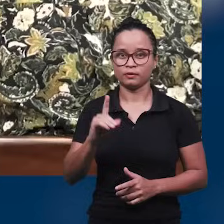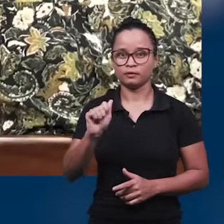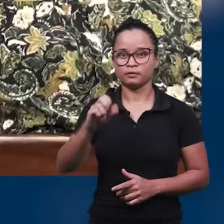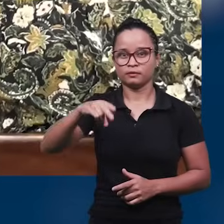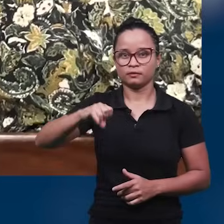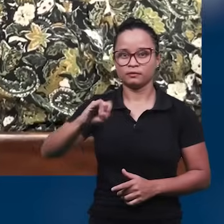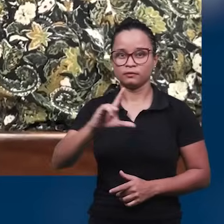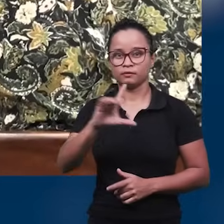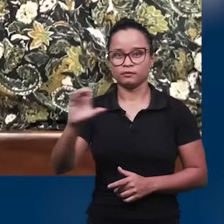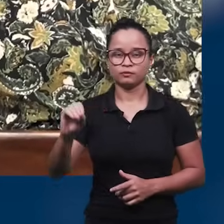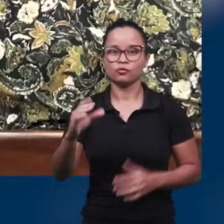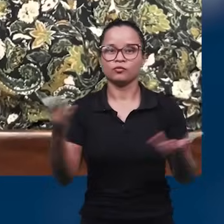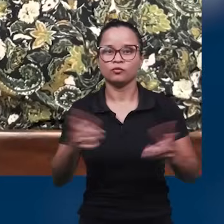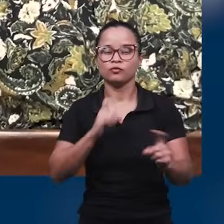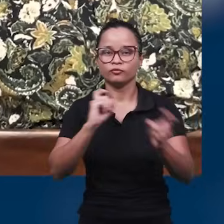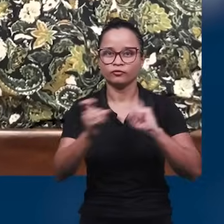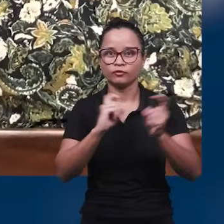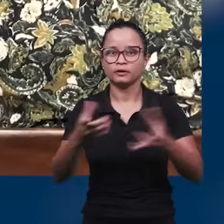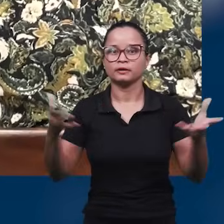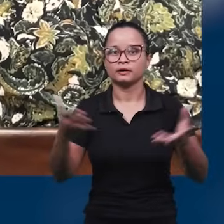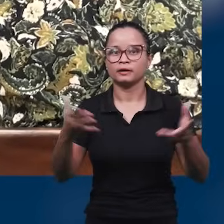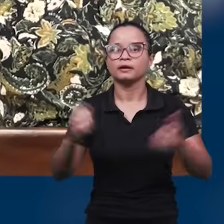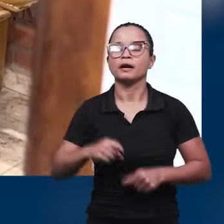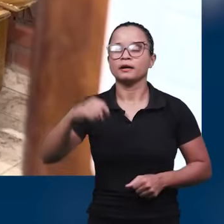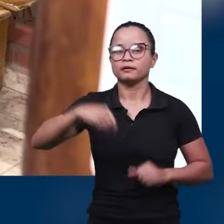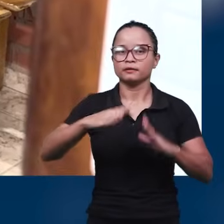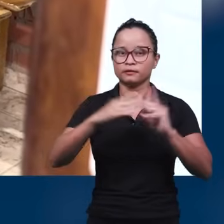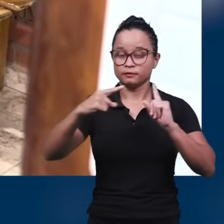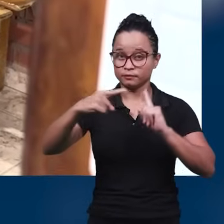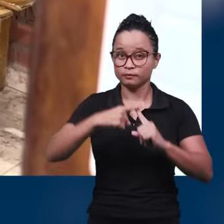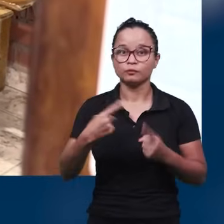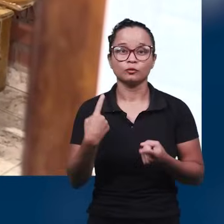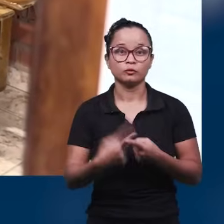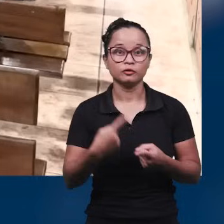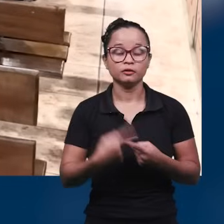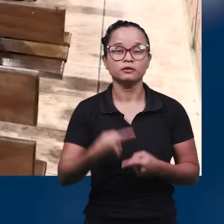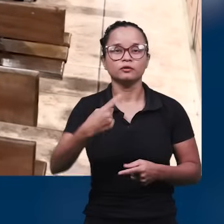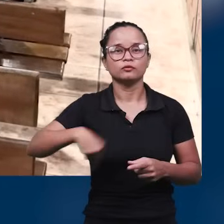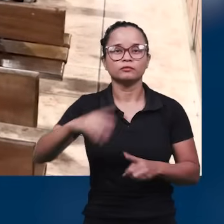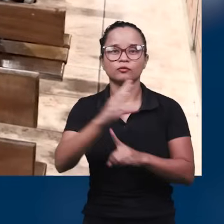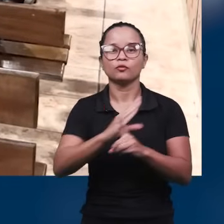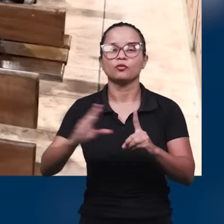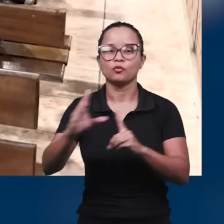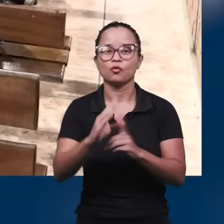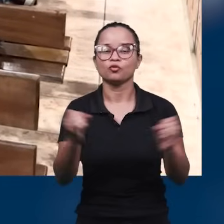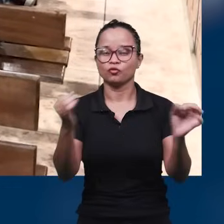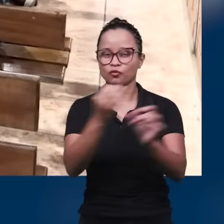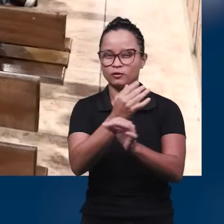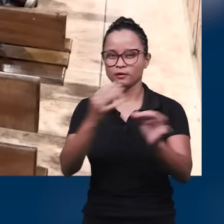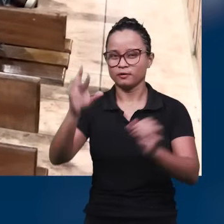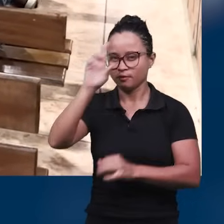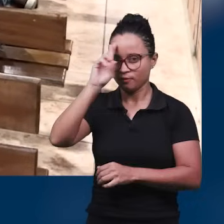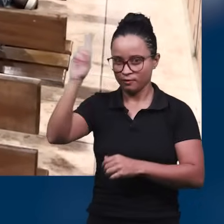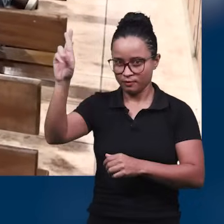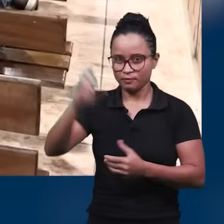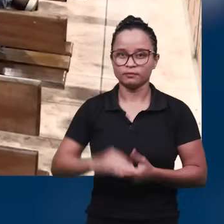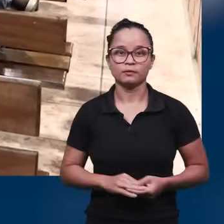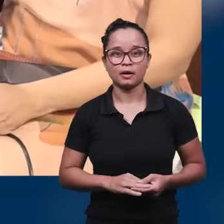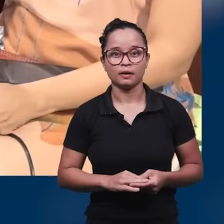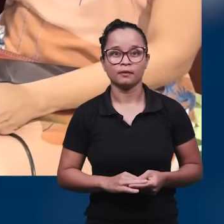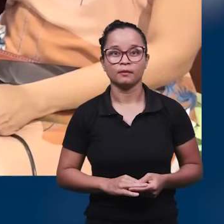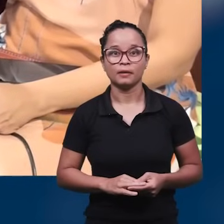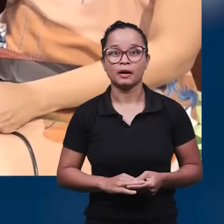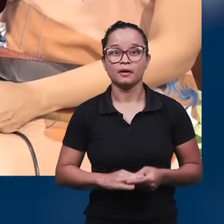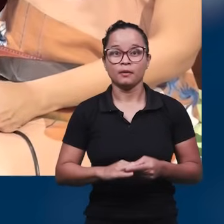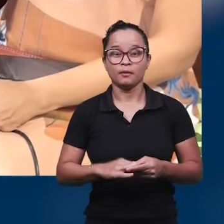culto de glorificação ao Senhor pelos 20 anos dessa igreja, da existência dela, mas também o culto especial foi em função da